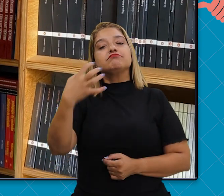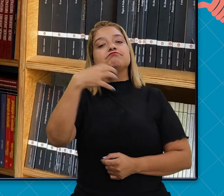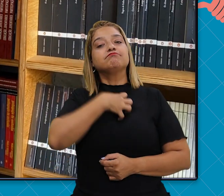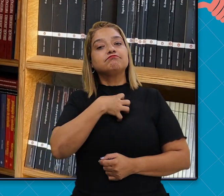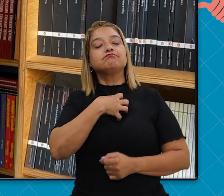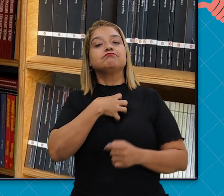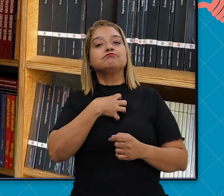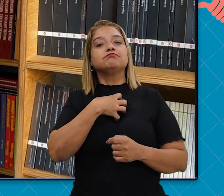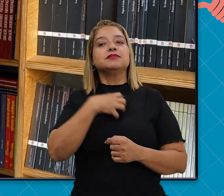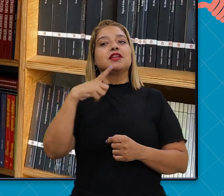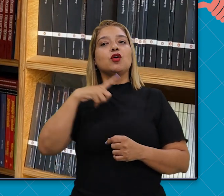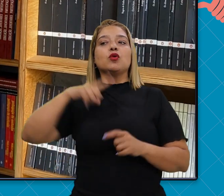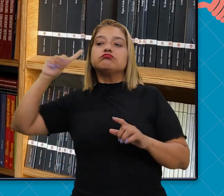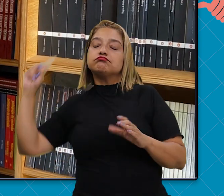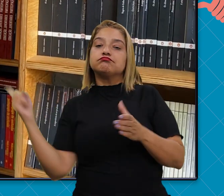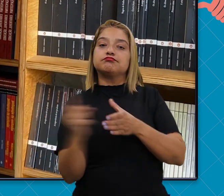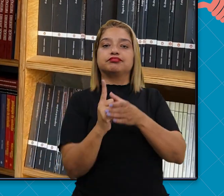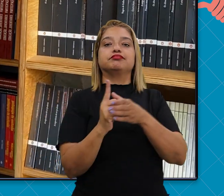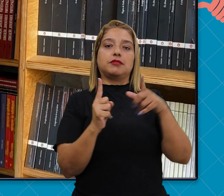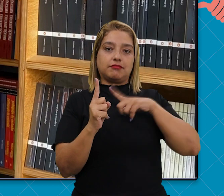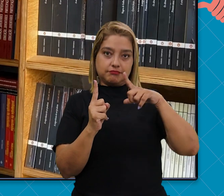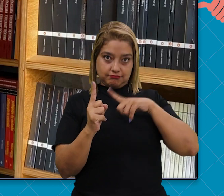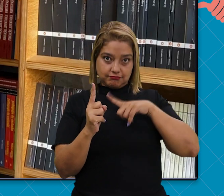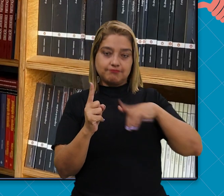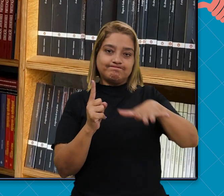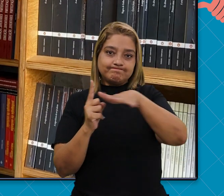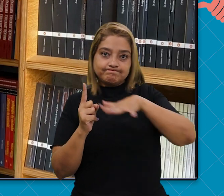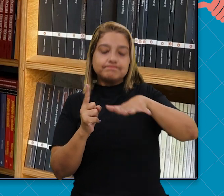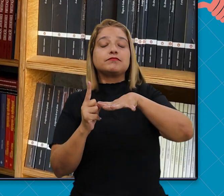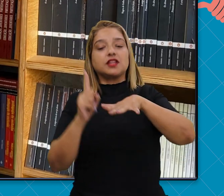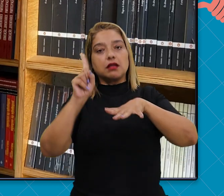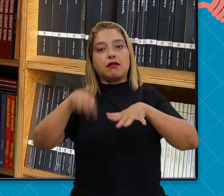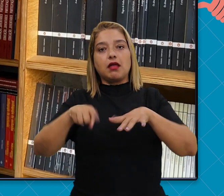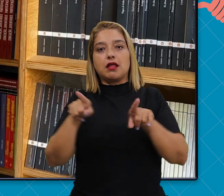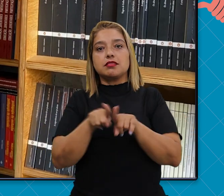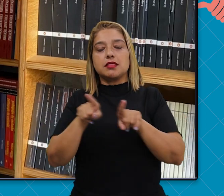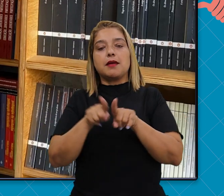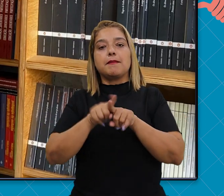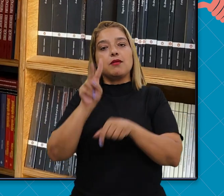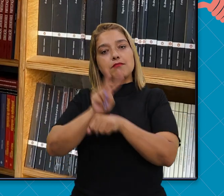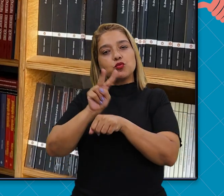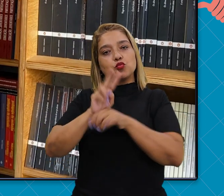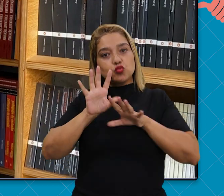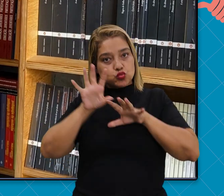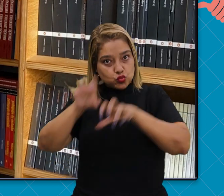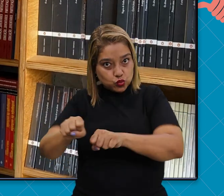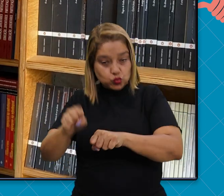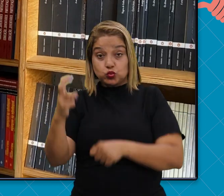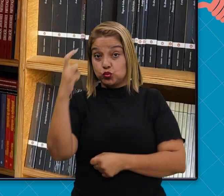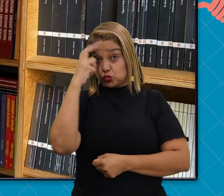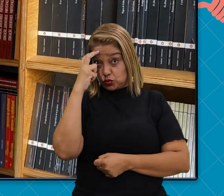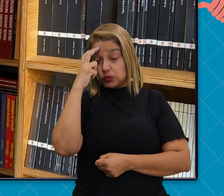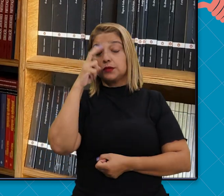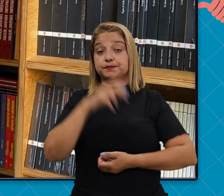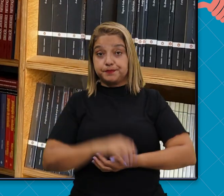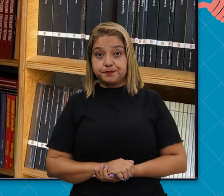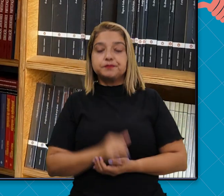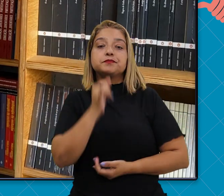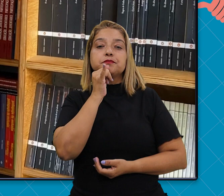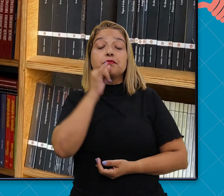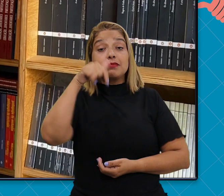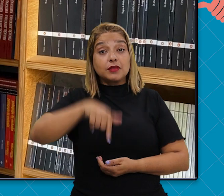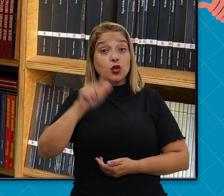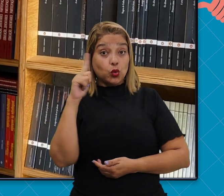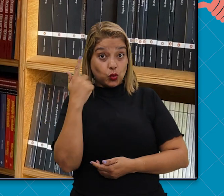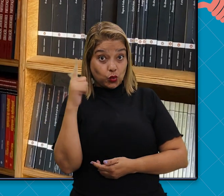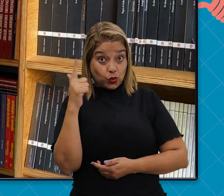sentirmos pertencentes àquele lugar, pode ser considerado patrimônio cultural. Por exemplo, em